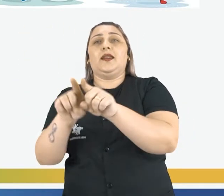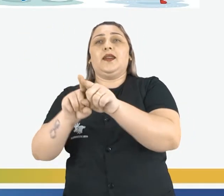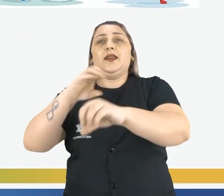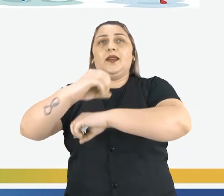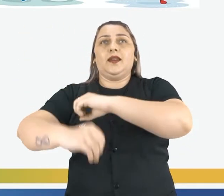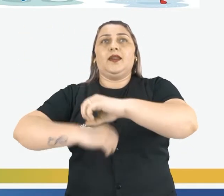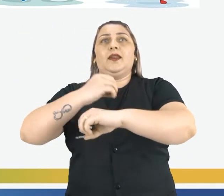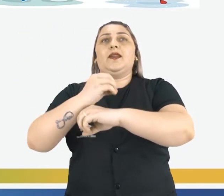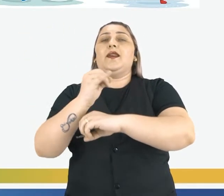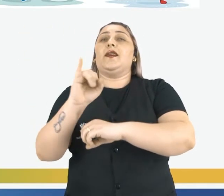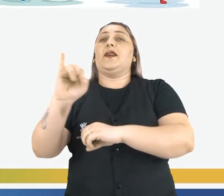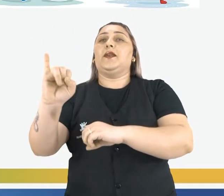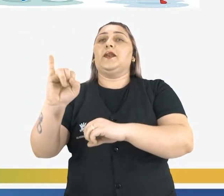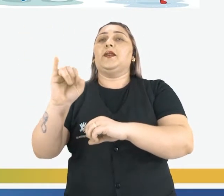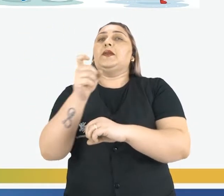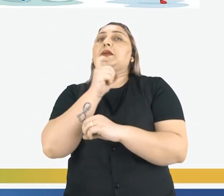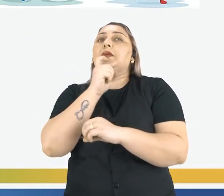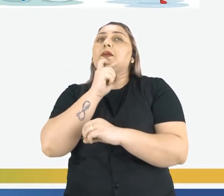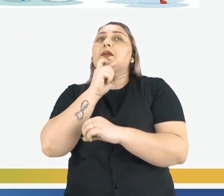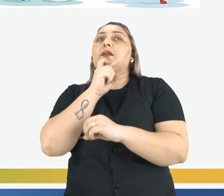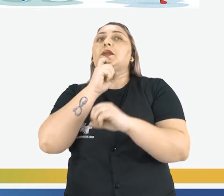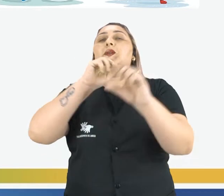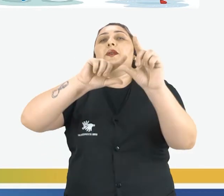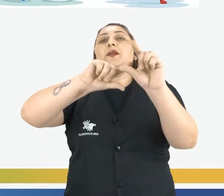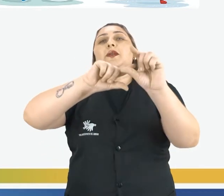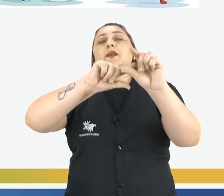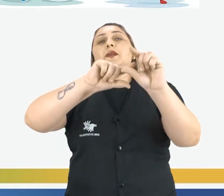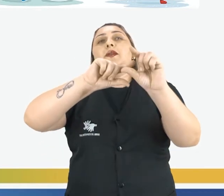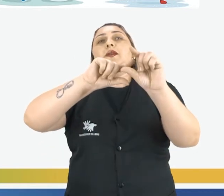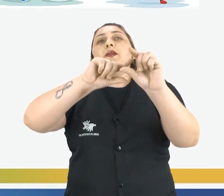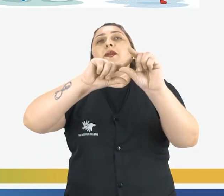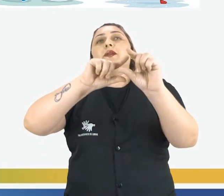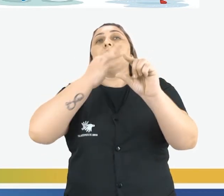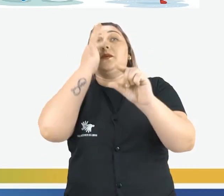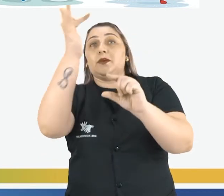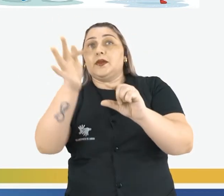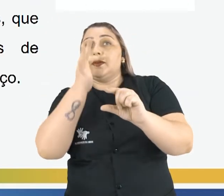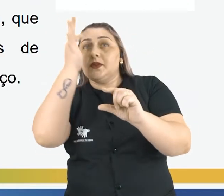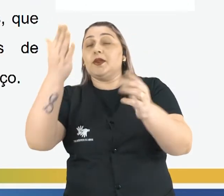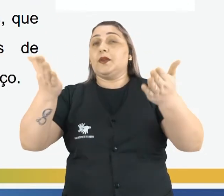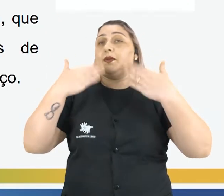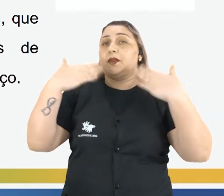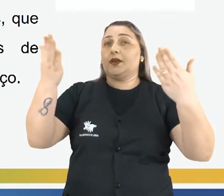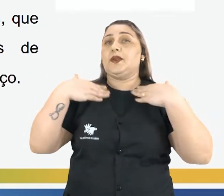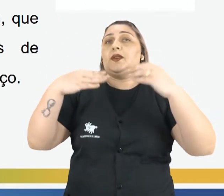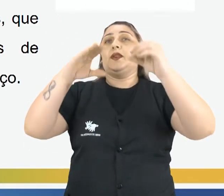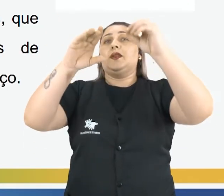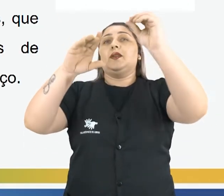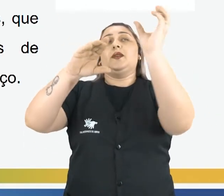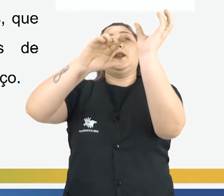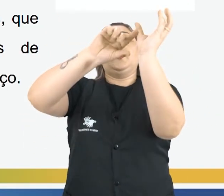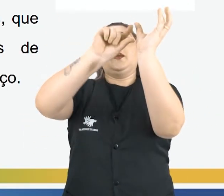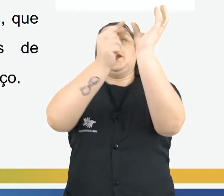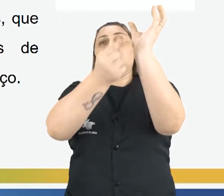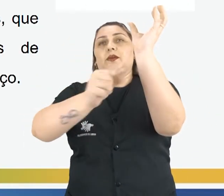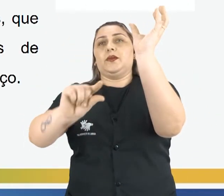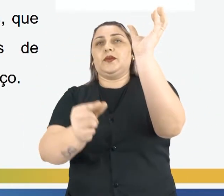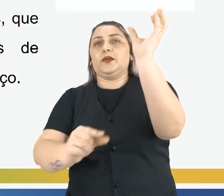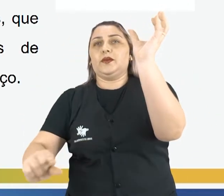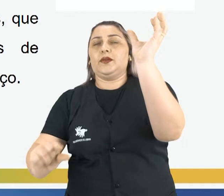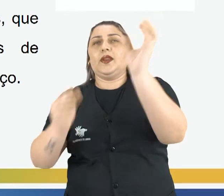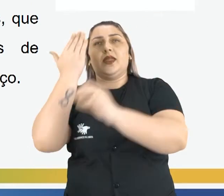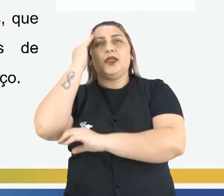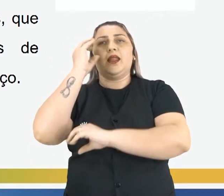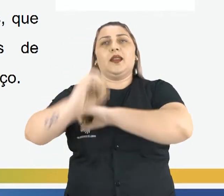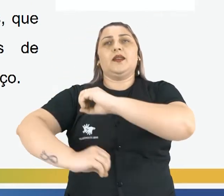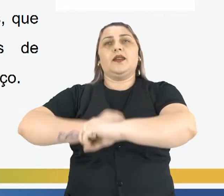que são inverno, primavera, verão e outono. Vamos entender o que são essas estações. Olha